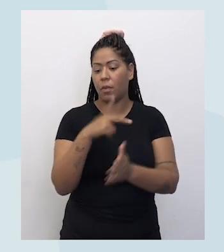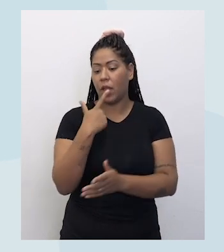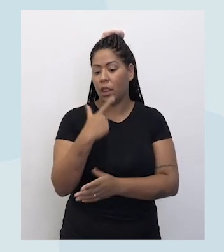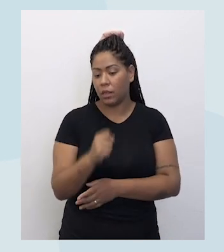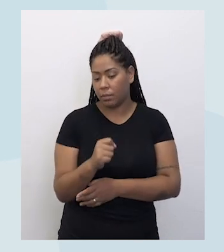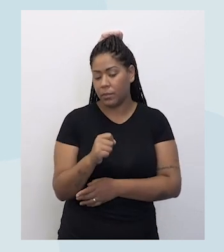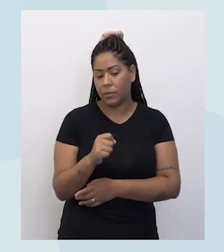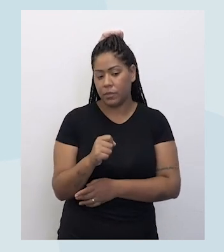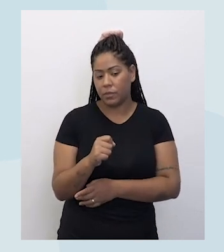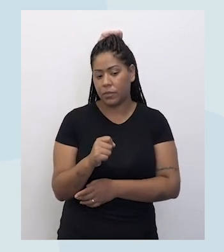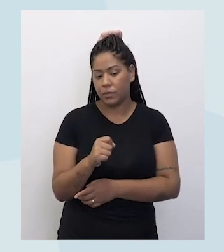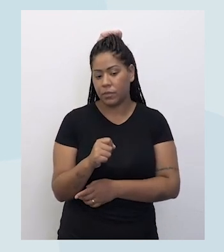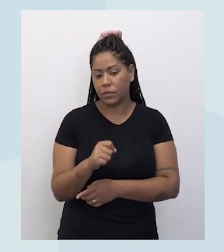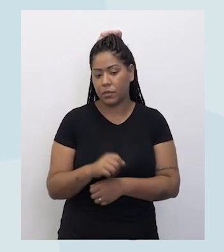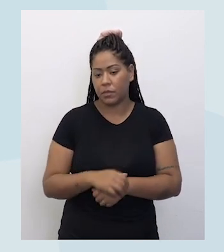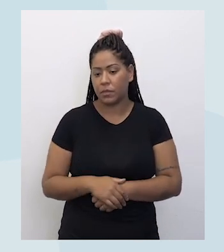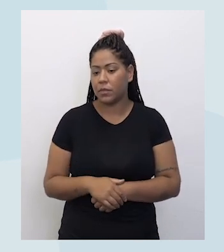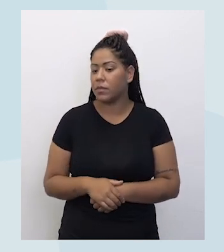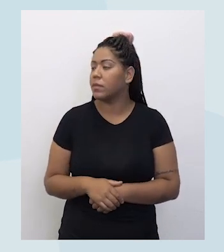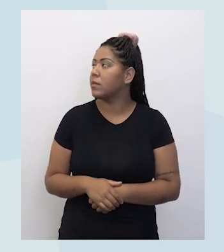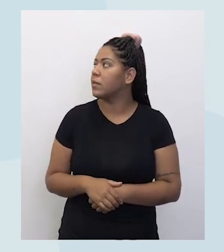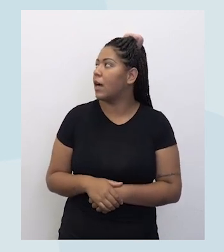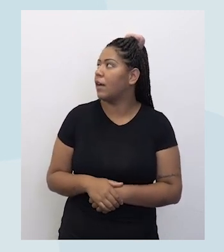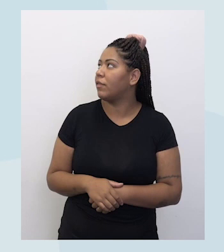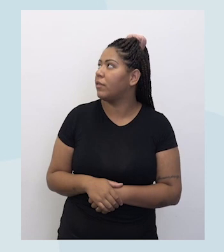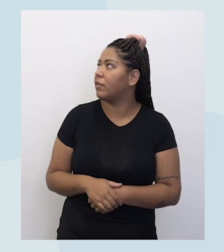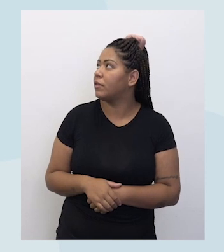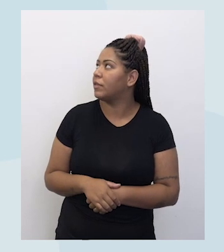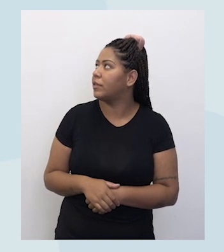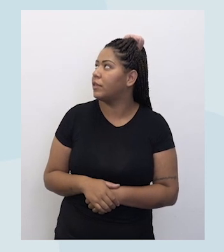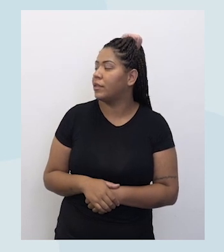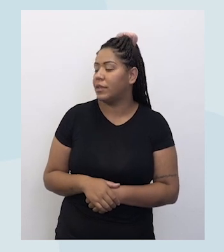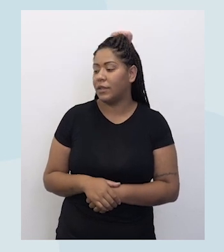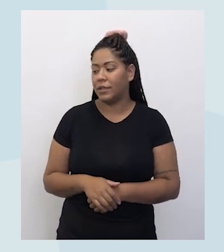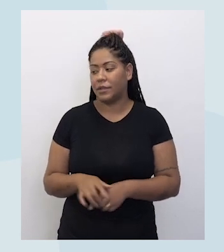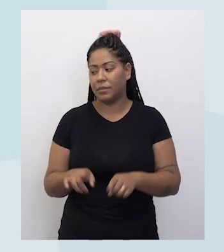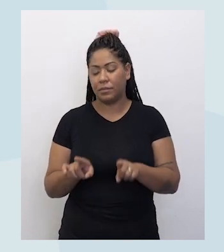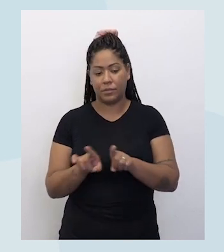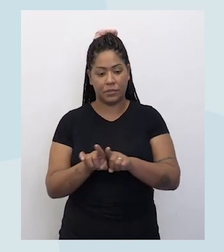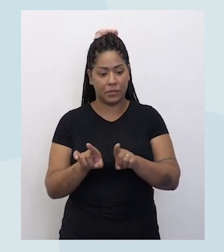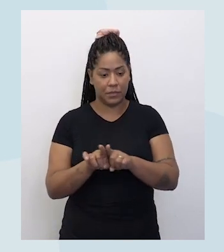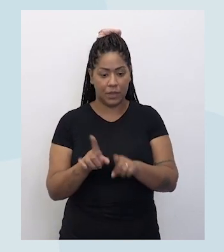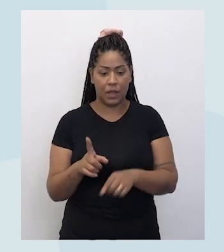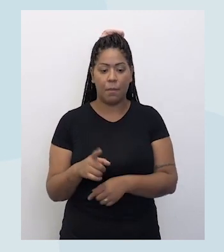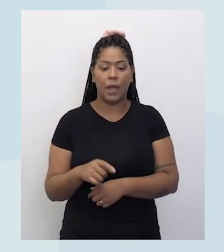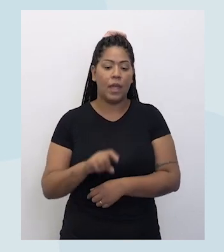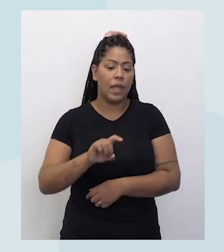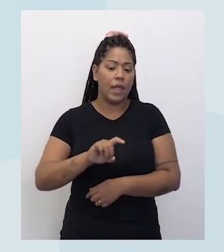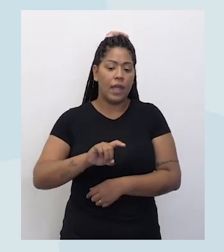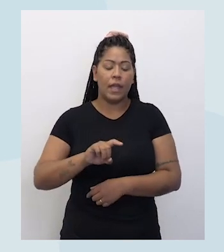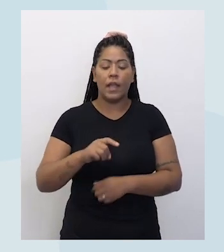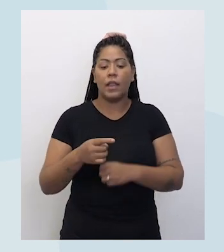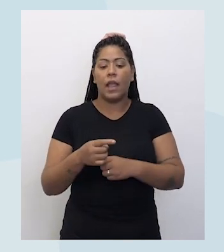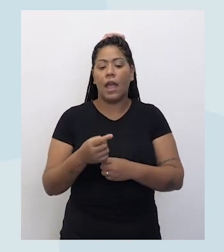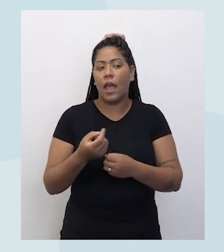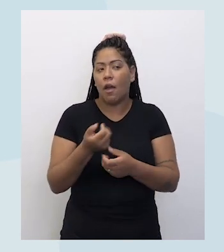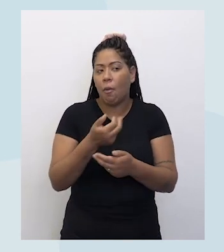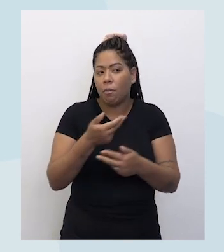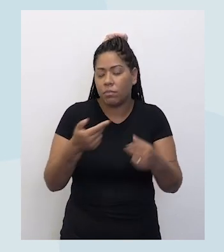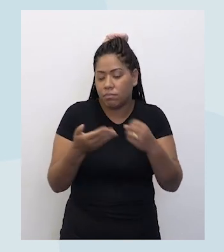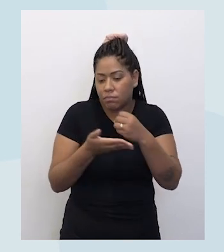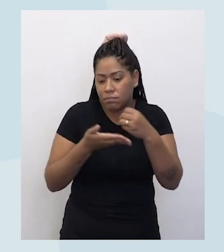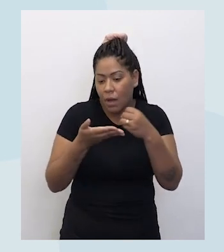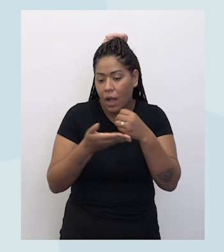Cada qual abordando um diferente elemento da comunicação, e são os 6 elementos básicos que nós sempre vamos estar repetindo aí. Você